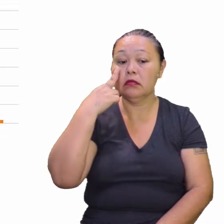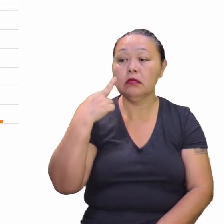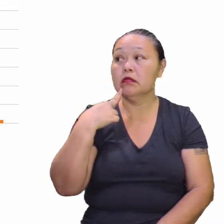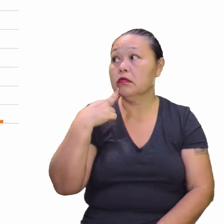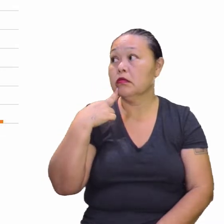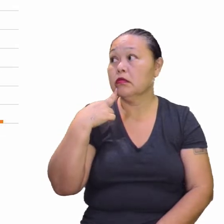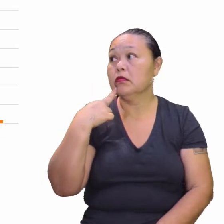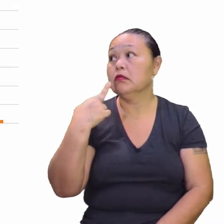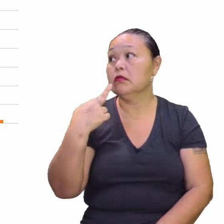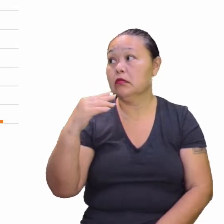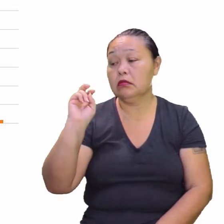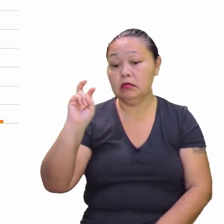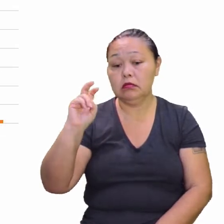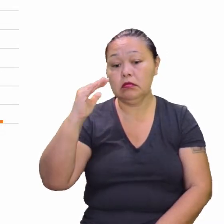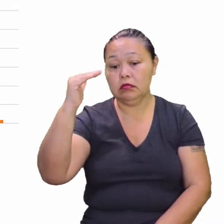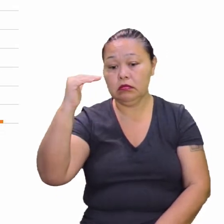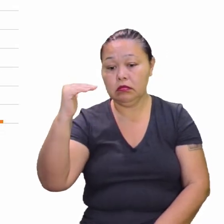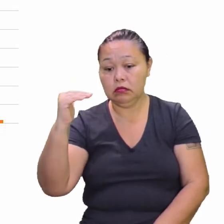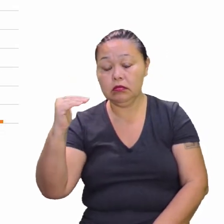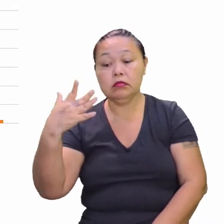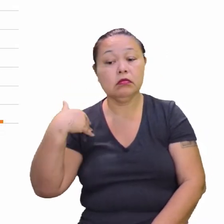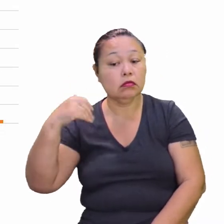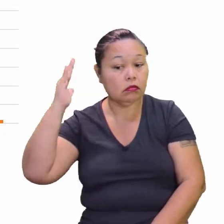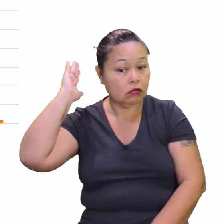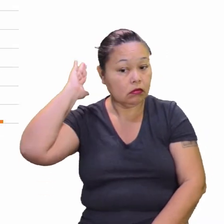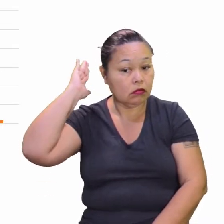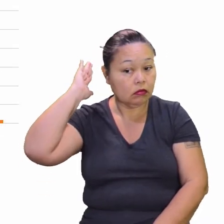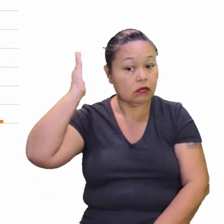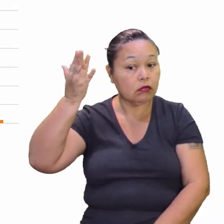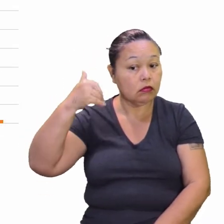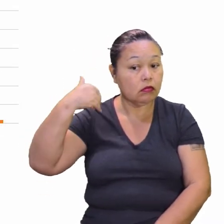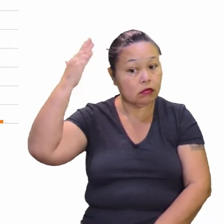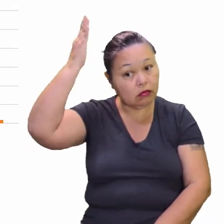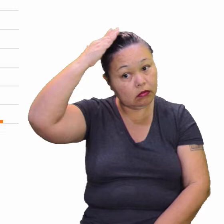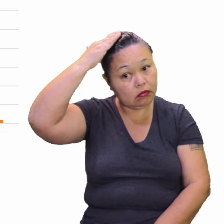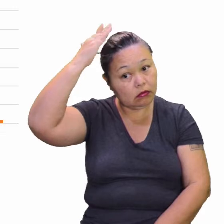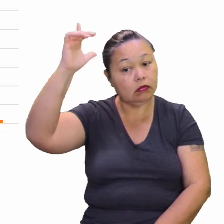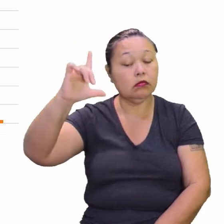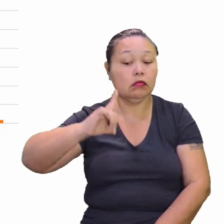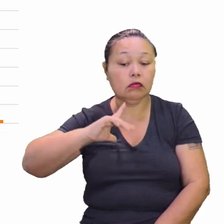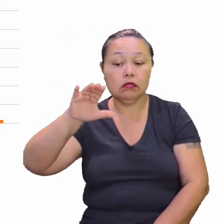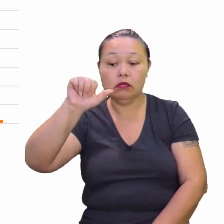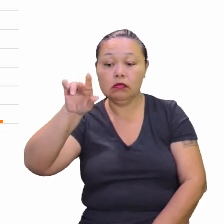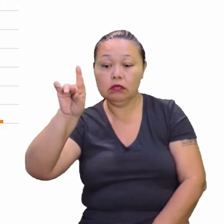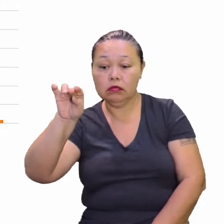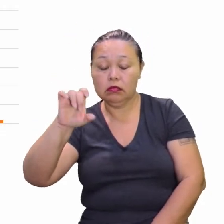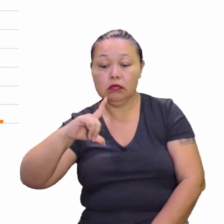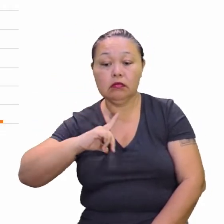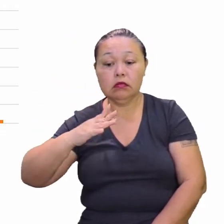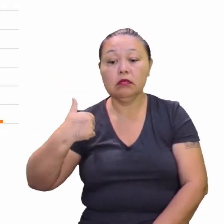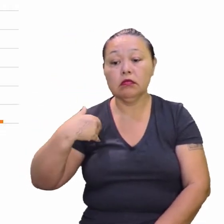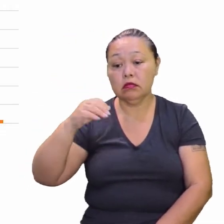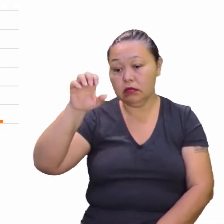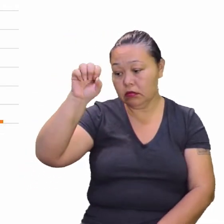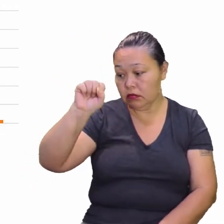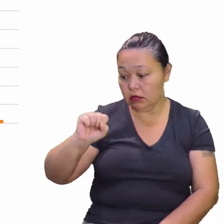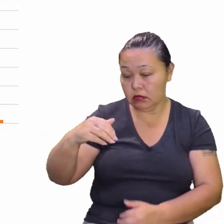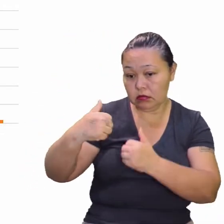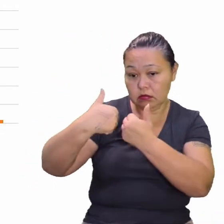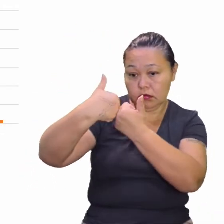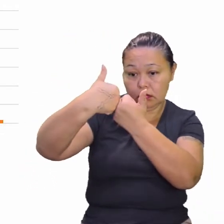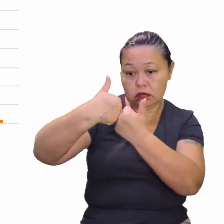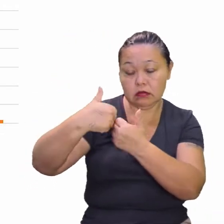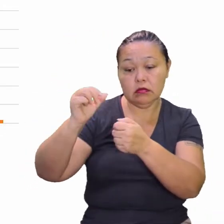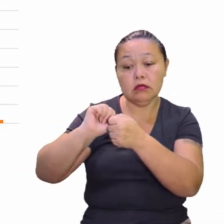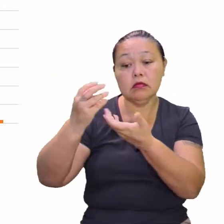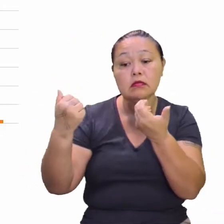tem Rondônia. Então até o Paraná, né, que tem toda essa prática aí também ali do Sudeste, né, porque o Paraná é sul, está próximo do Sudeste